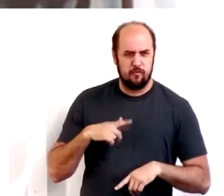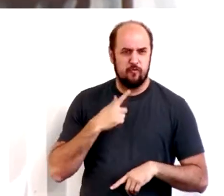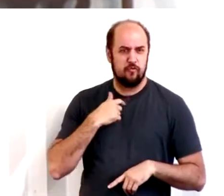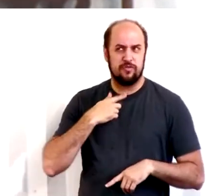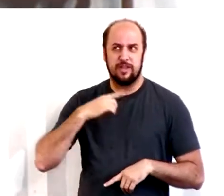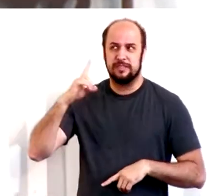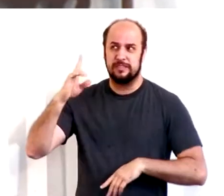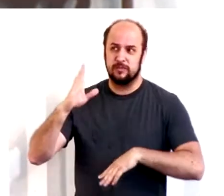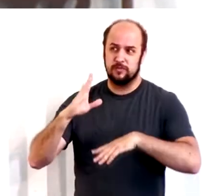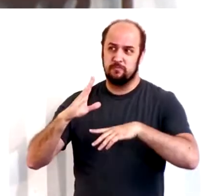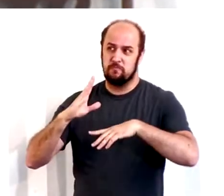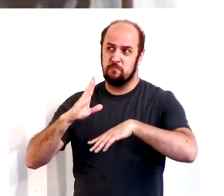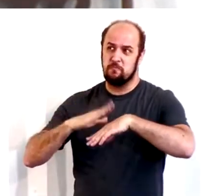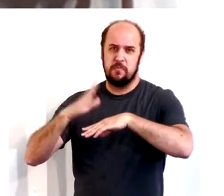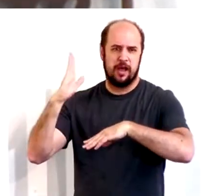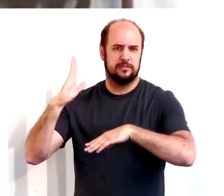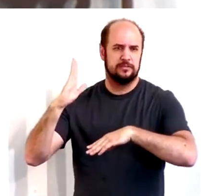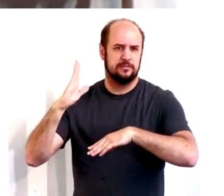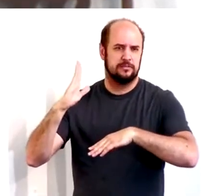própria vontade?